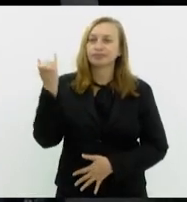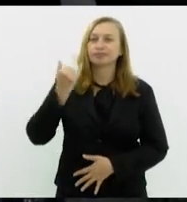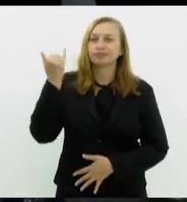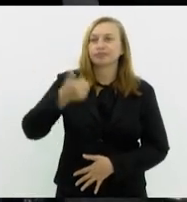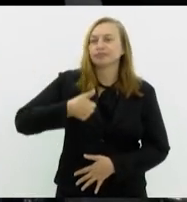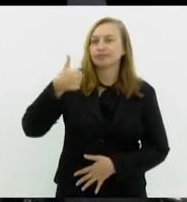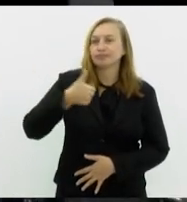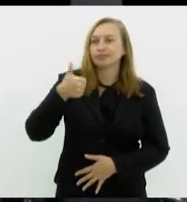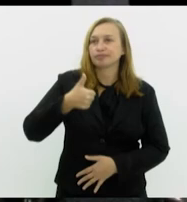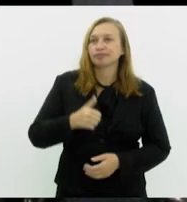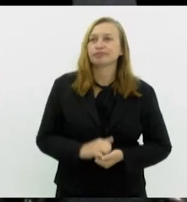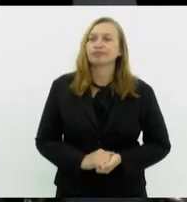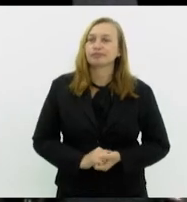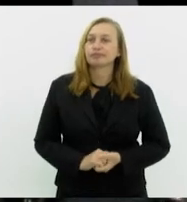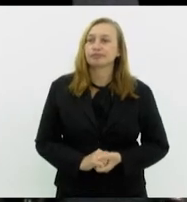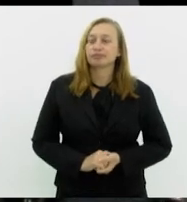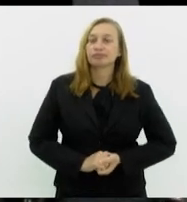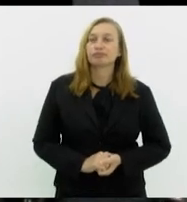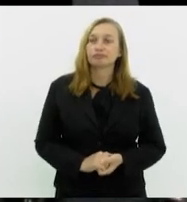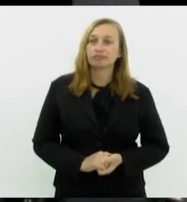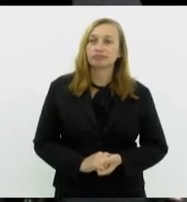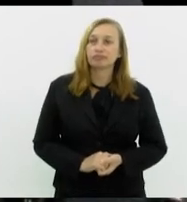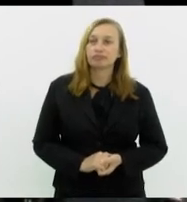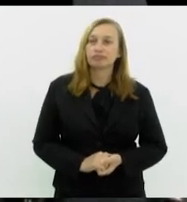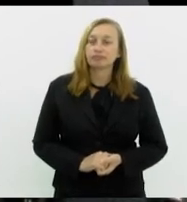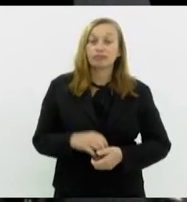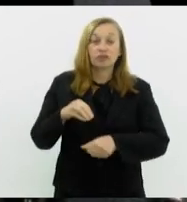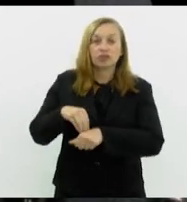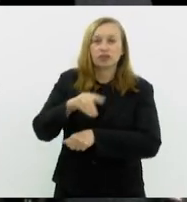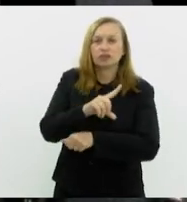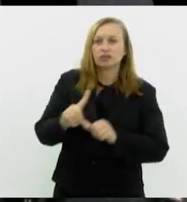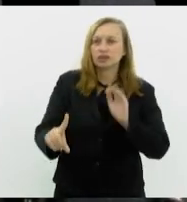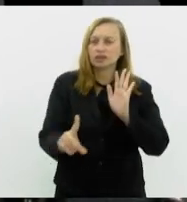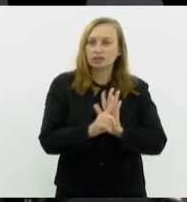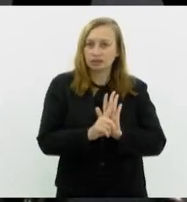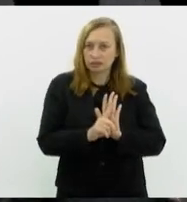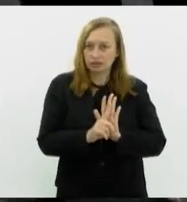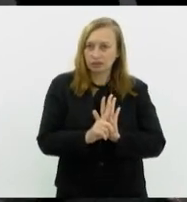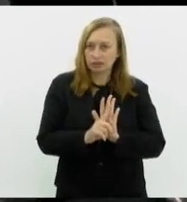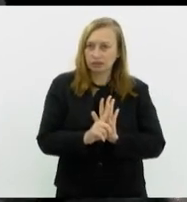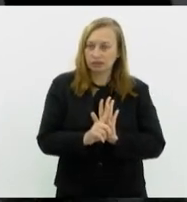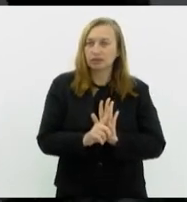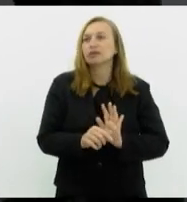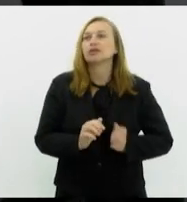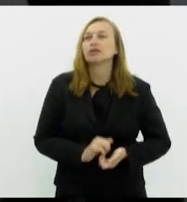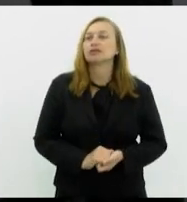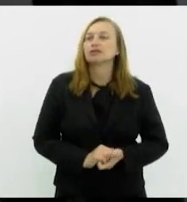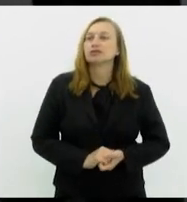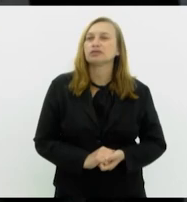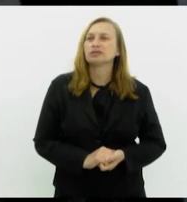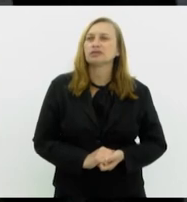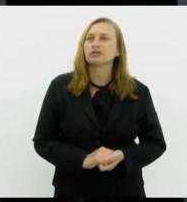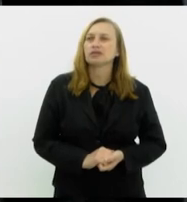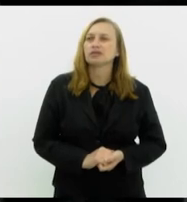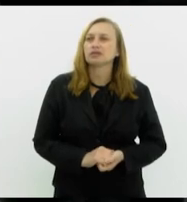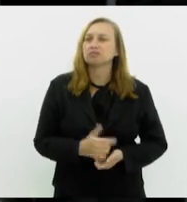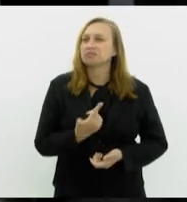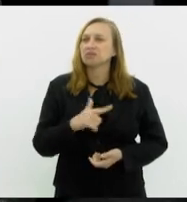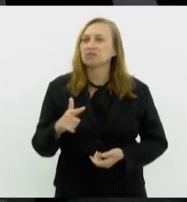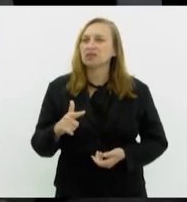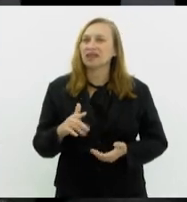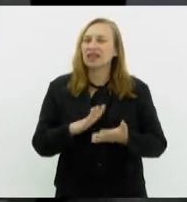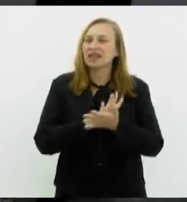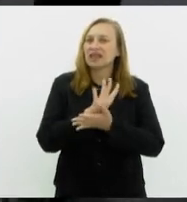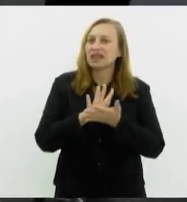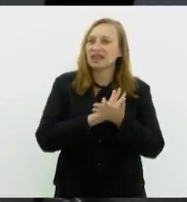gente frisar que essa é uma indicação legislativa, né? Ela não tem nada de